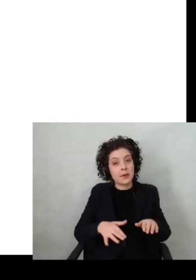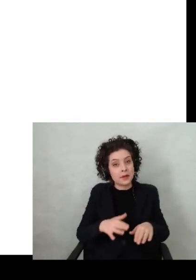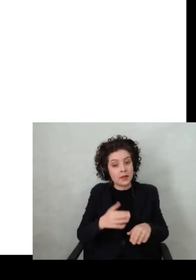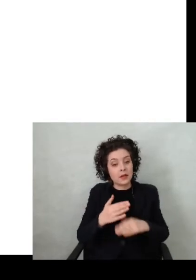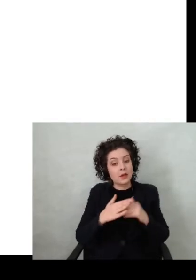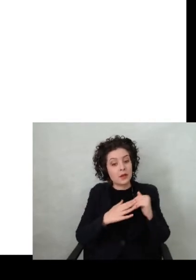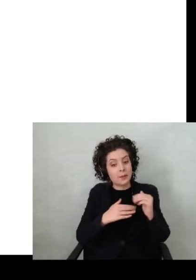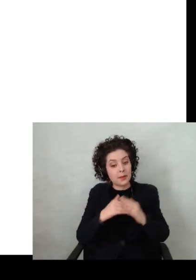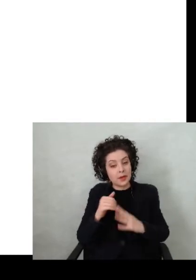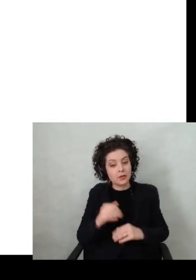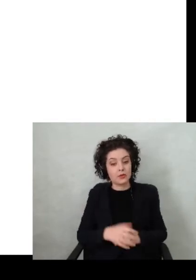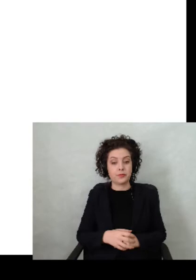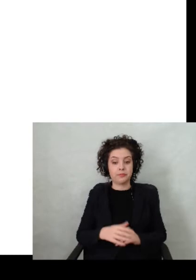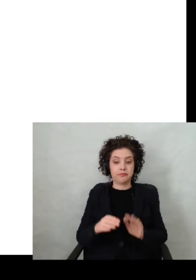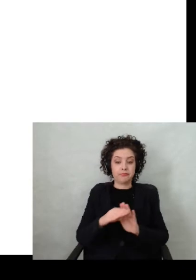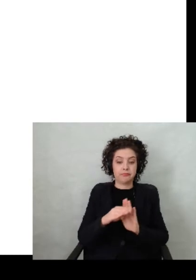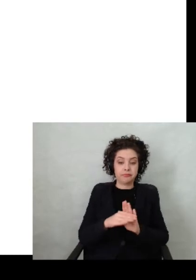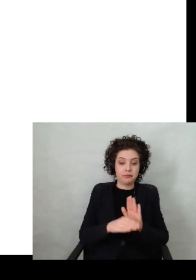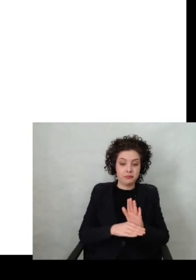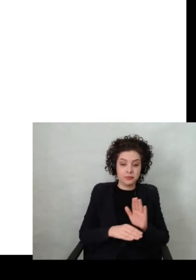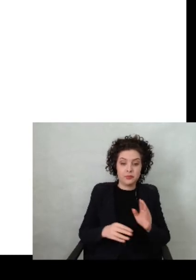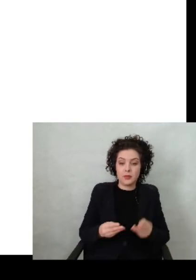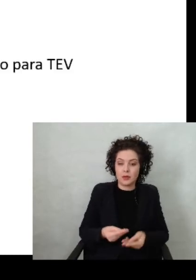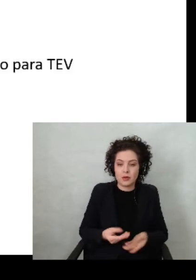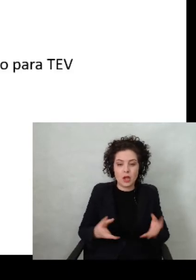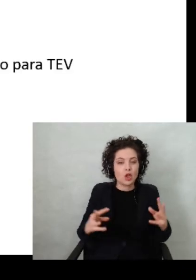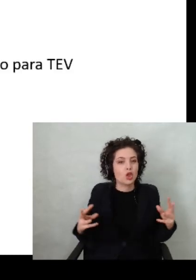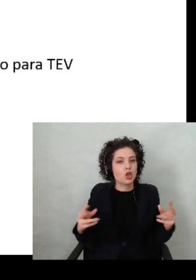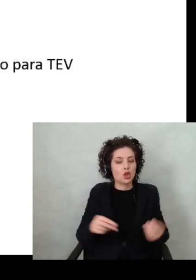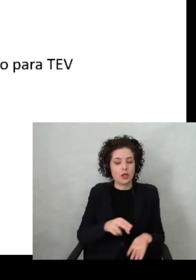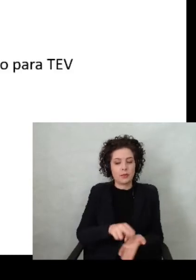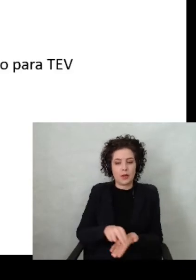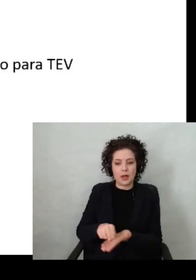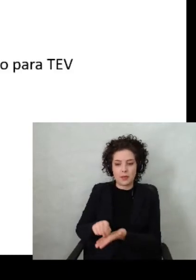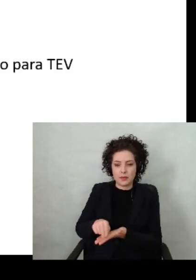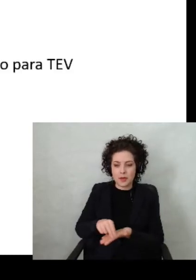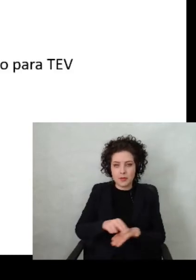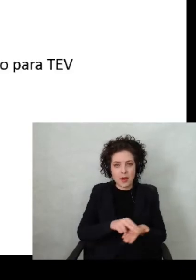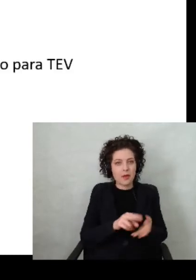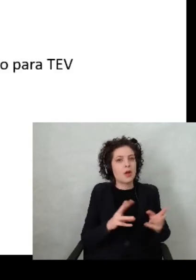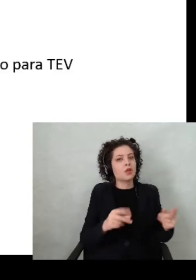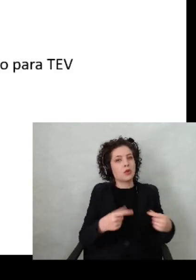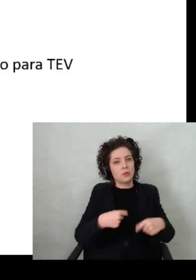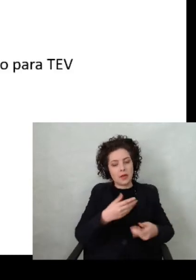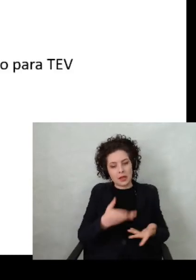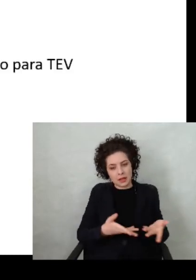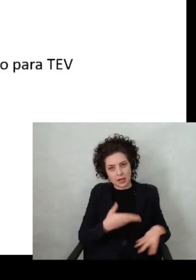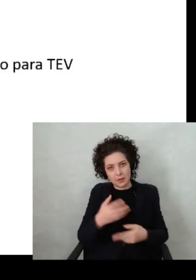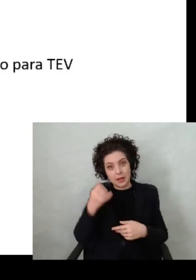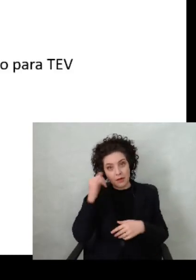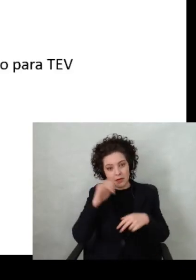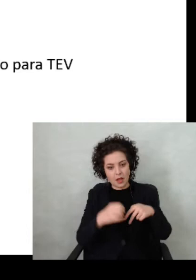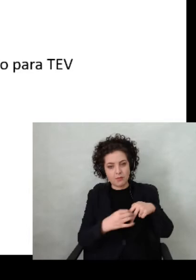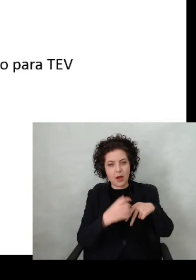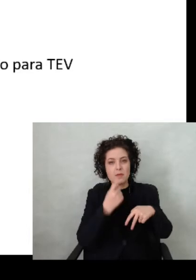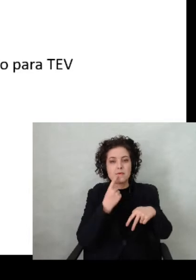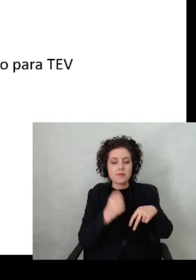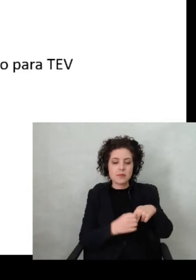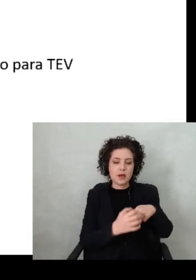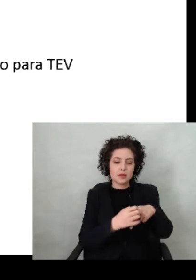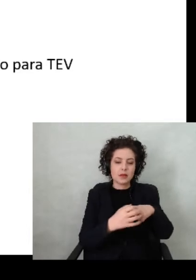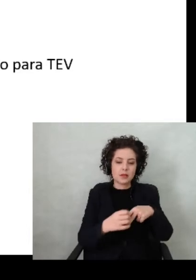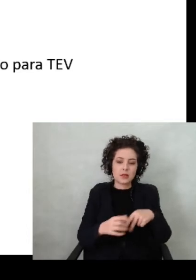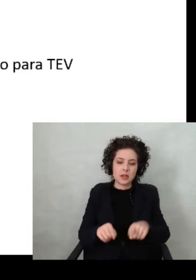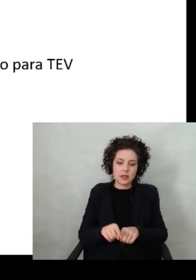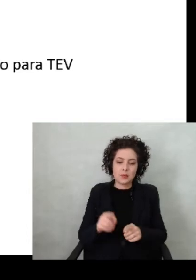Instituir tromboprofilaxia para todos os internados com posologia padrão. Considerar tromboprofilaxia com doses intermediárias